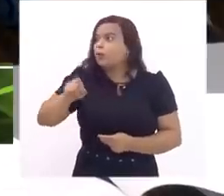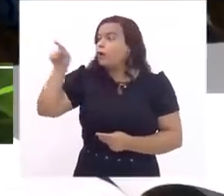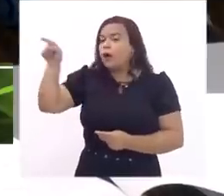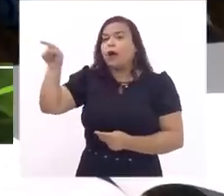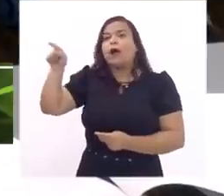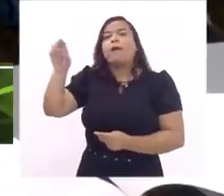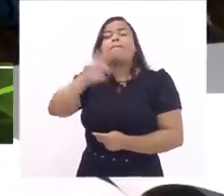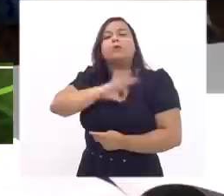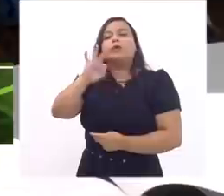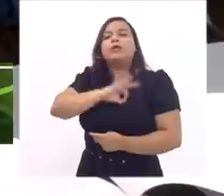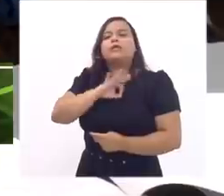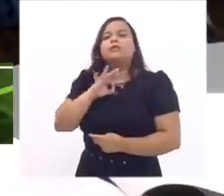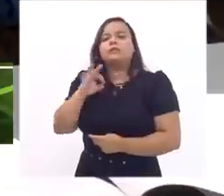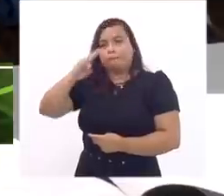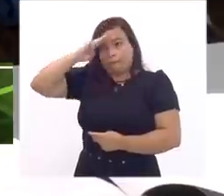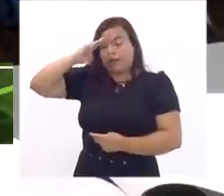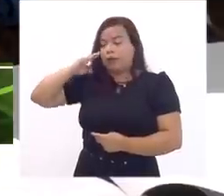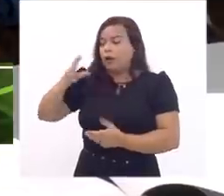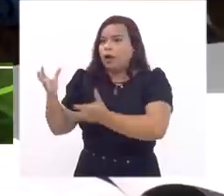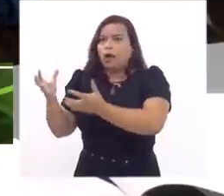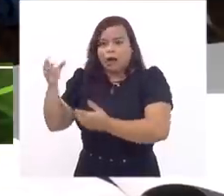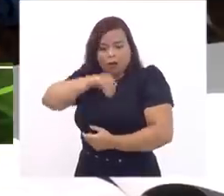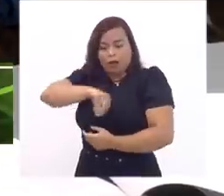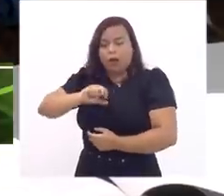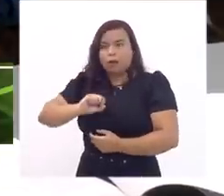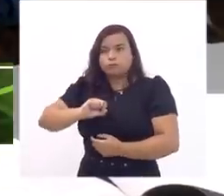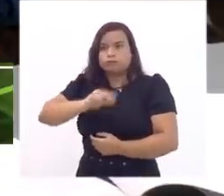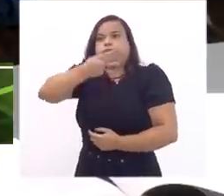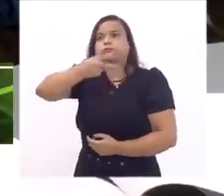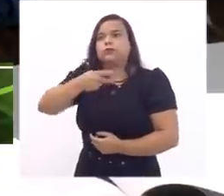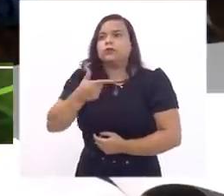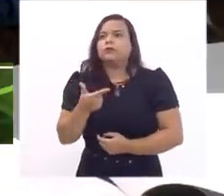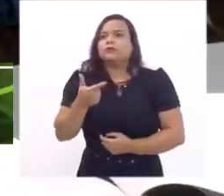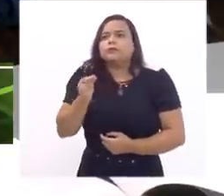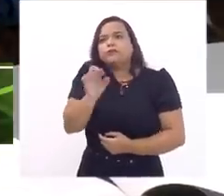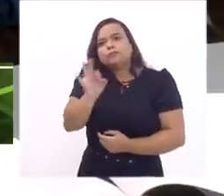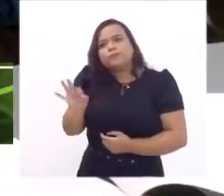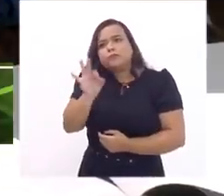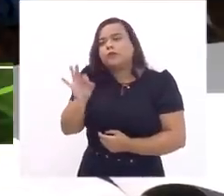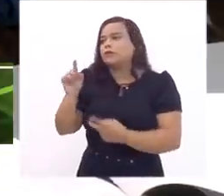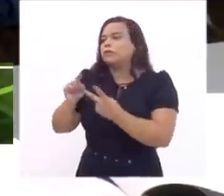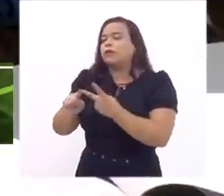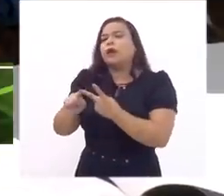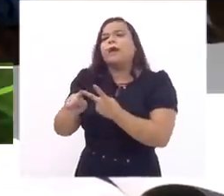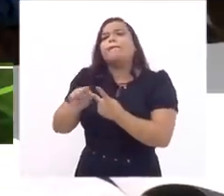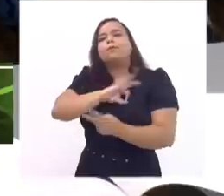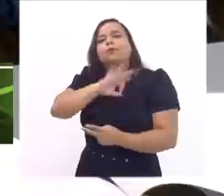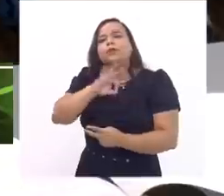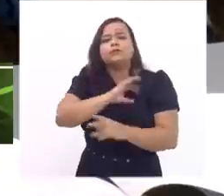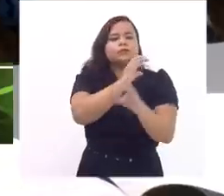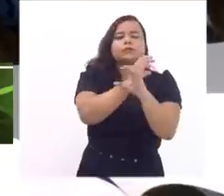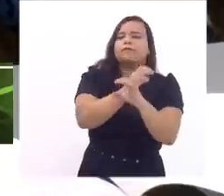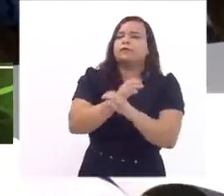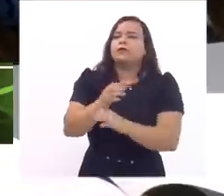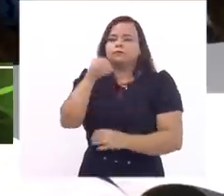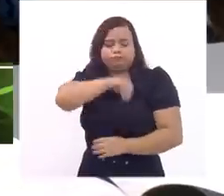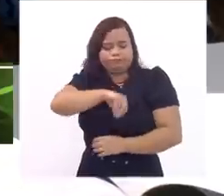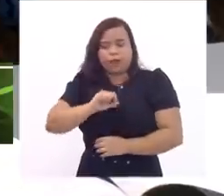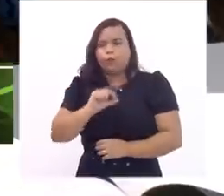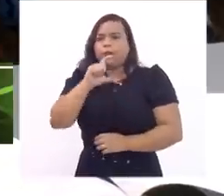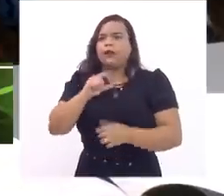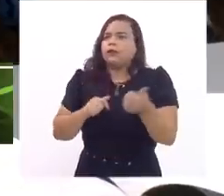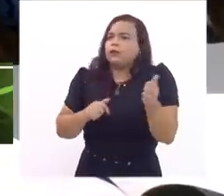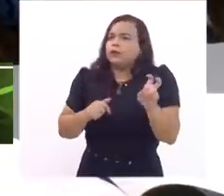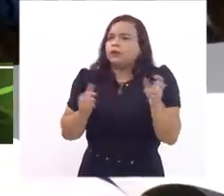de 28%, a Polícia Civil recebeu um aumento de 15% a 18%, então poderia